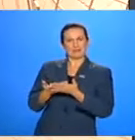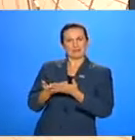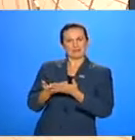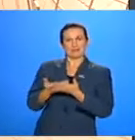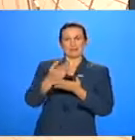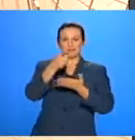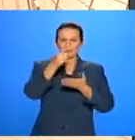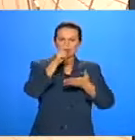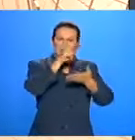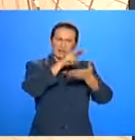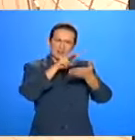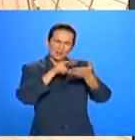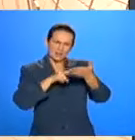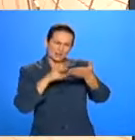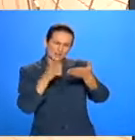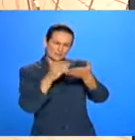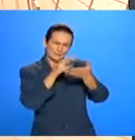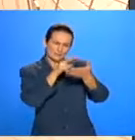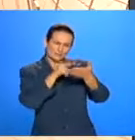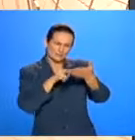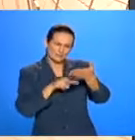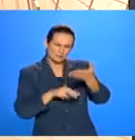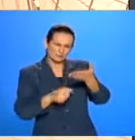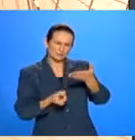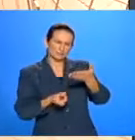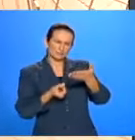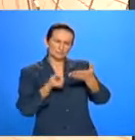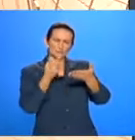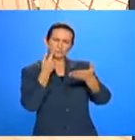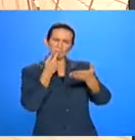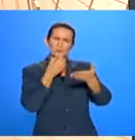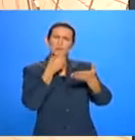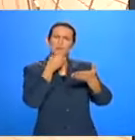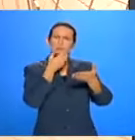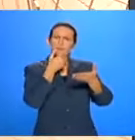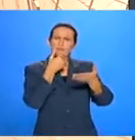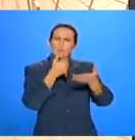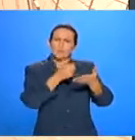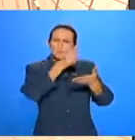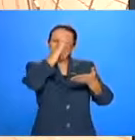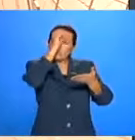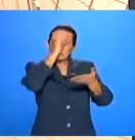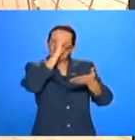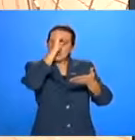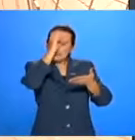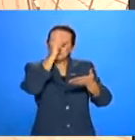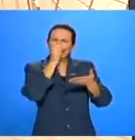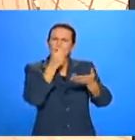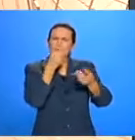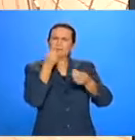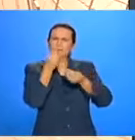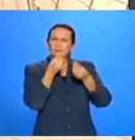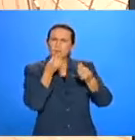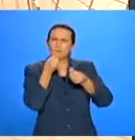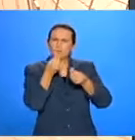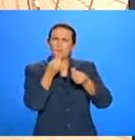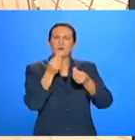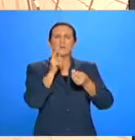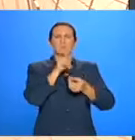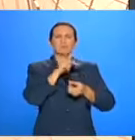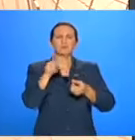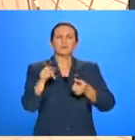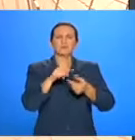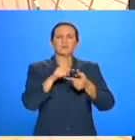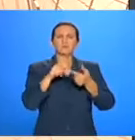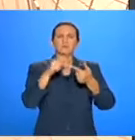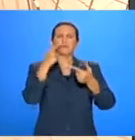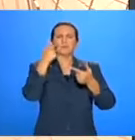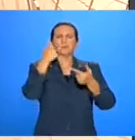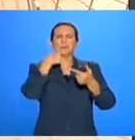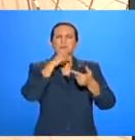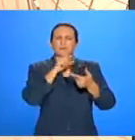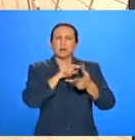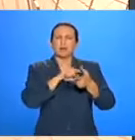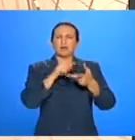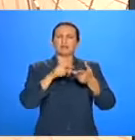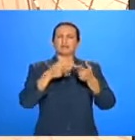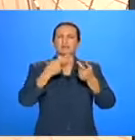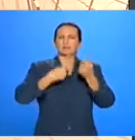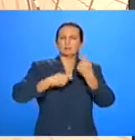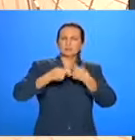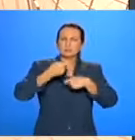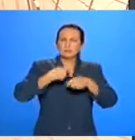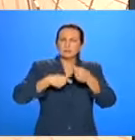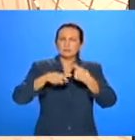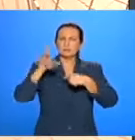leitura desse livro é indispensável a gestores, professores e pais que buscam uma escola onde